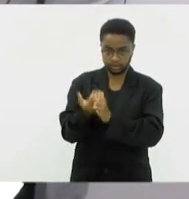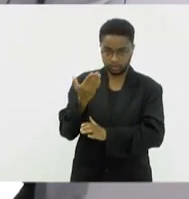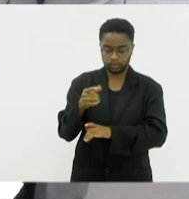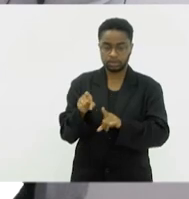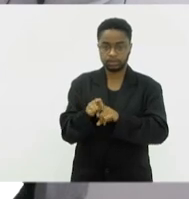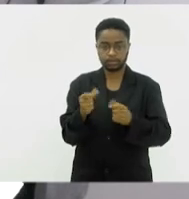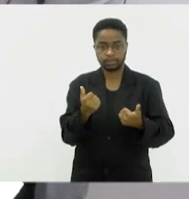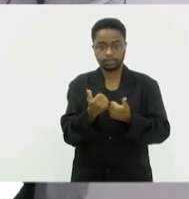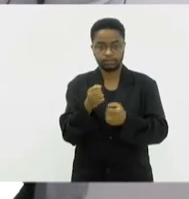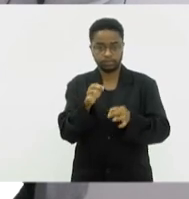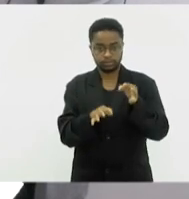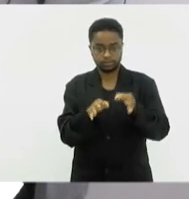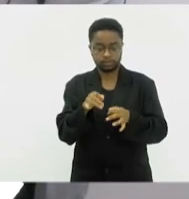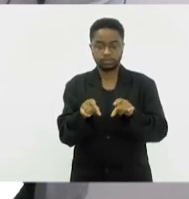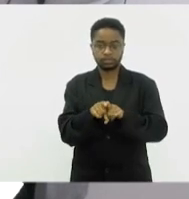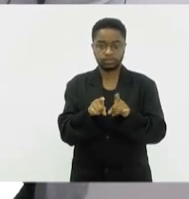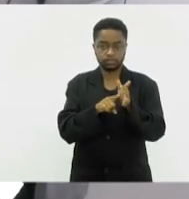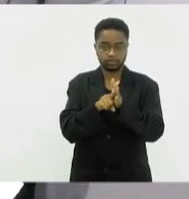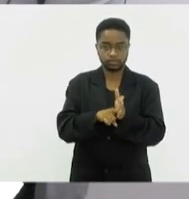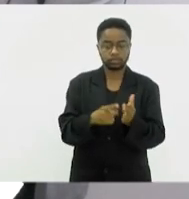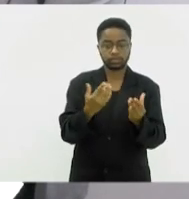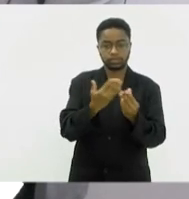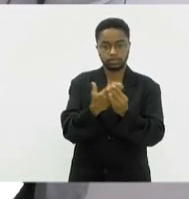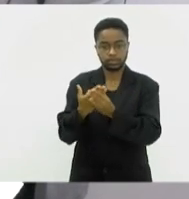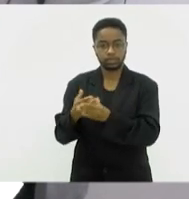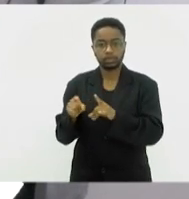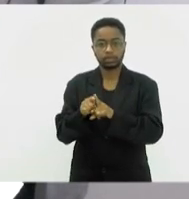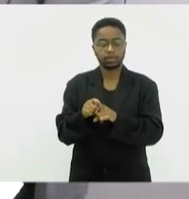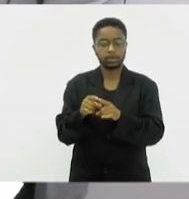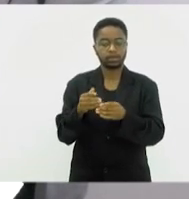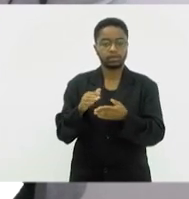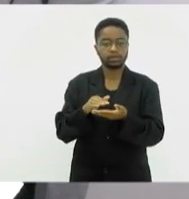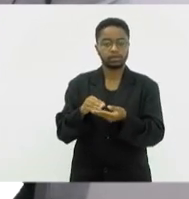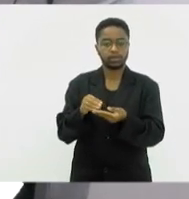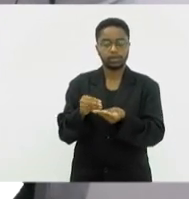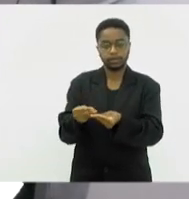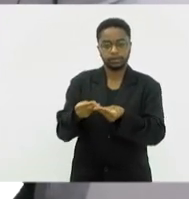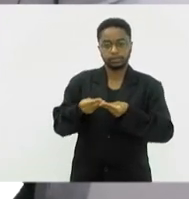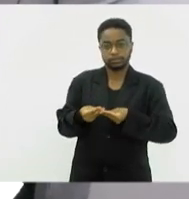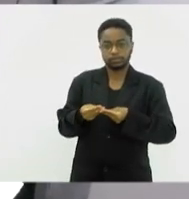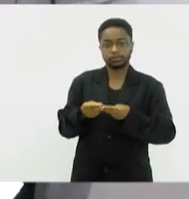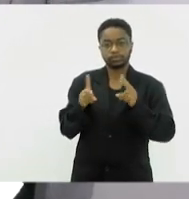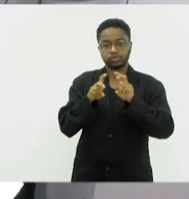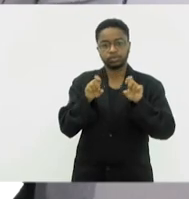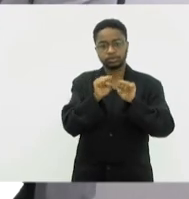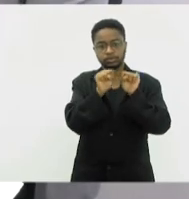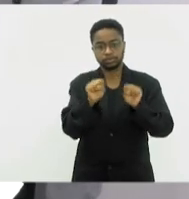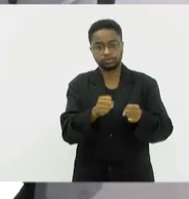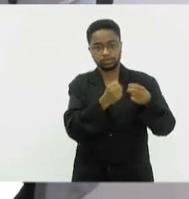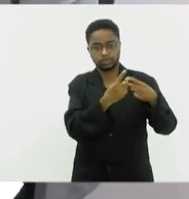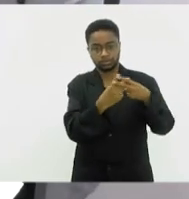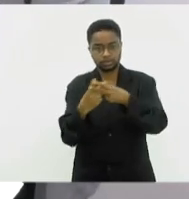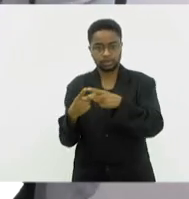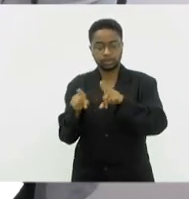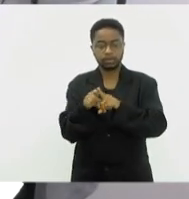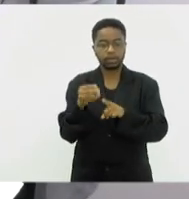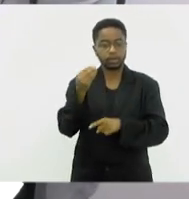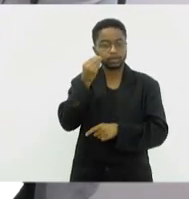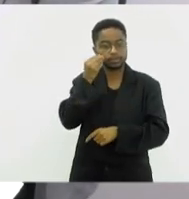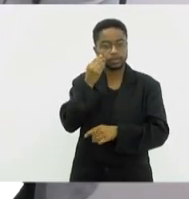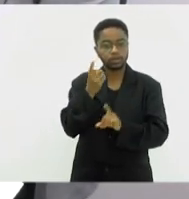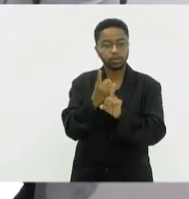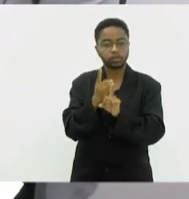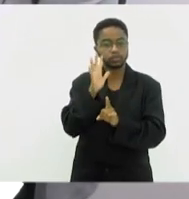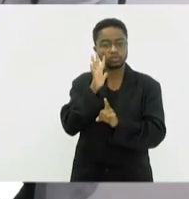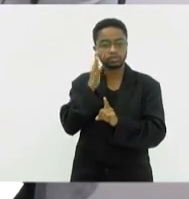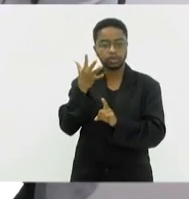que efetuava consultas processuais, recebimento de demandas relativas às violações no sistema carcerário e busca de soluções concretas para sanar